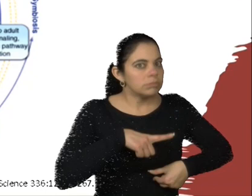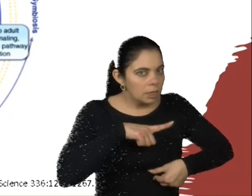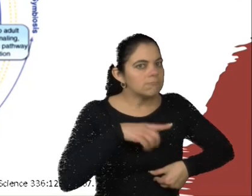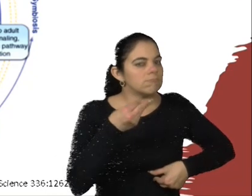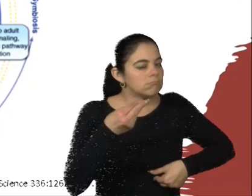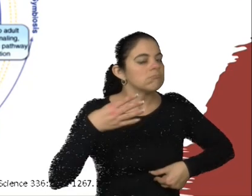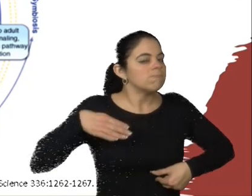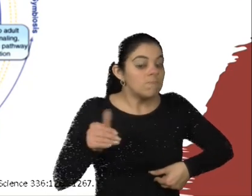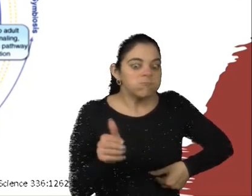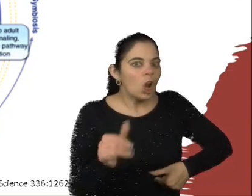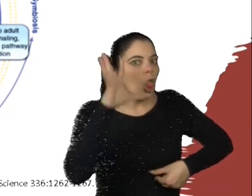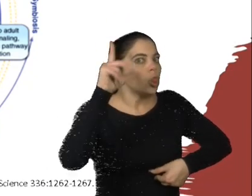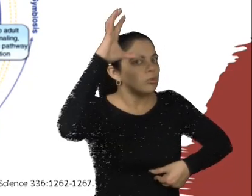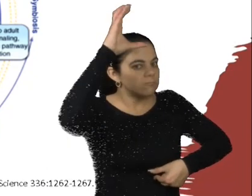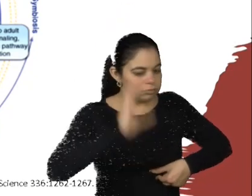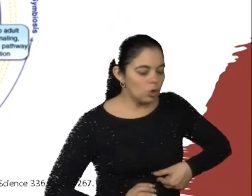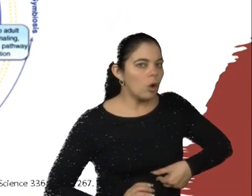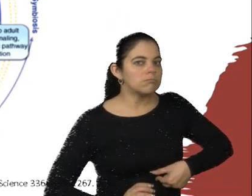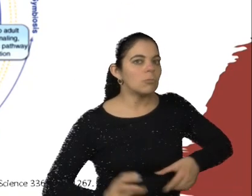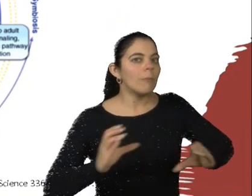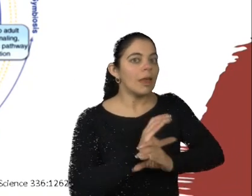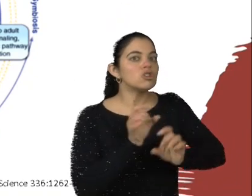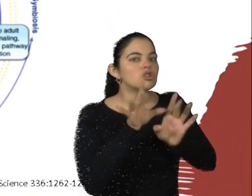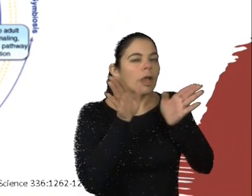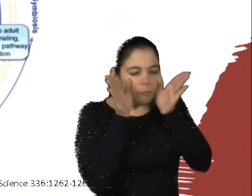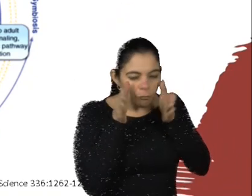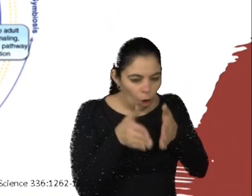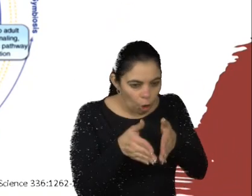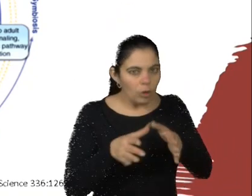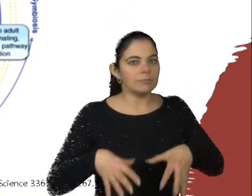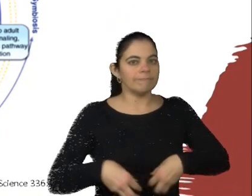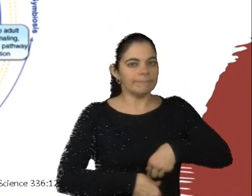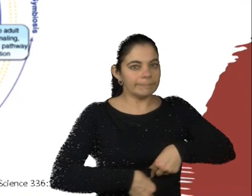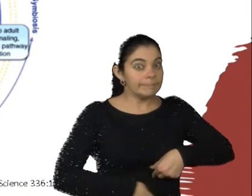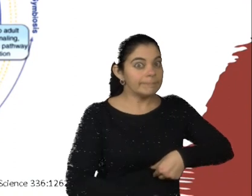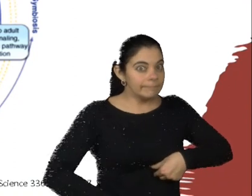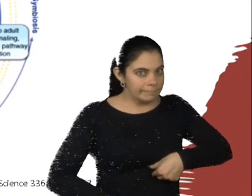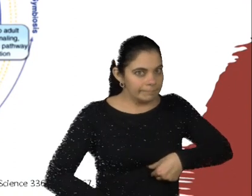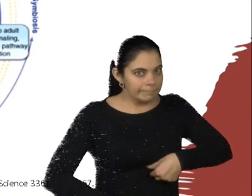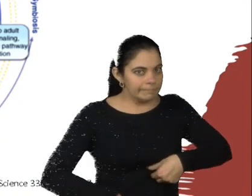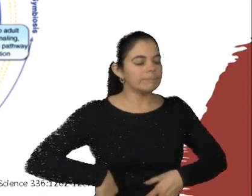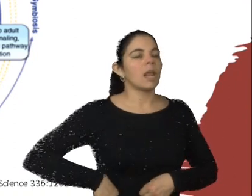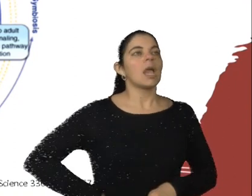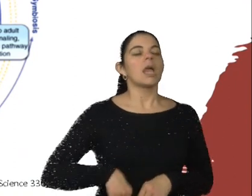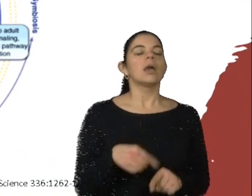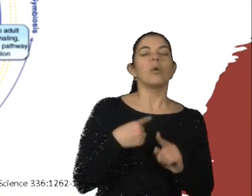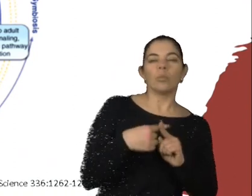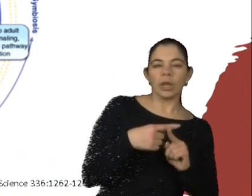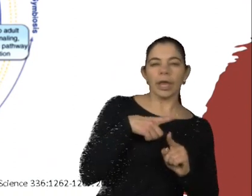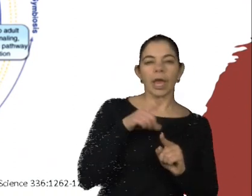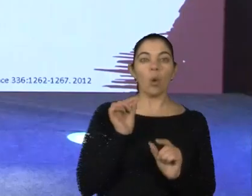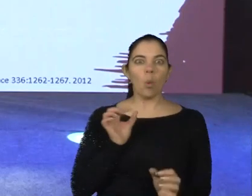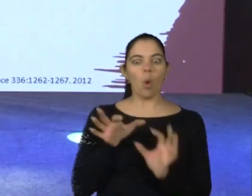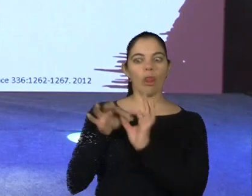em todo o nosso corpo, tá, gente? Eu estou só focando aqui no intestino porque o assunto é gigante. E aí a gente tem esse